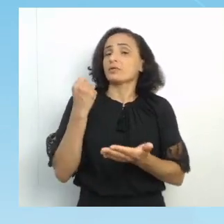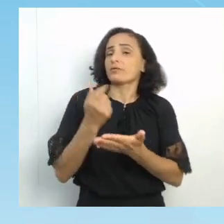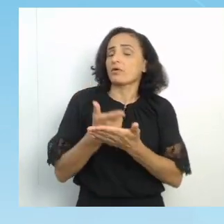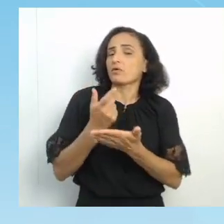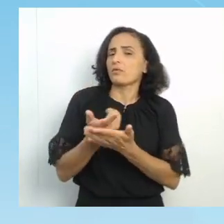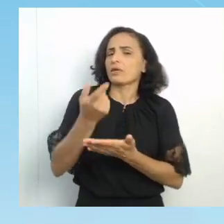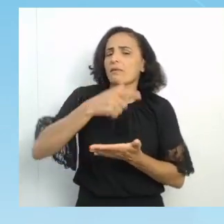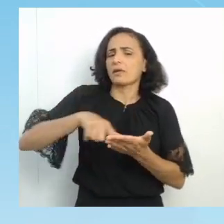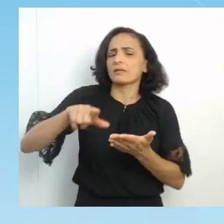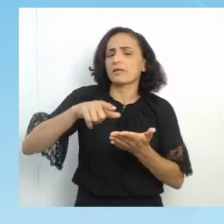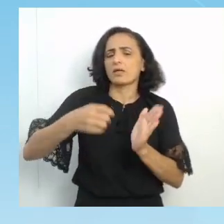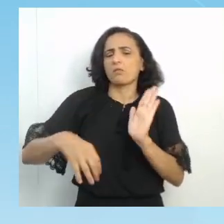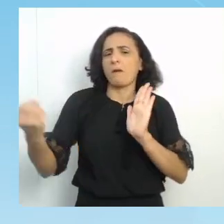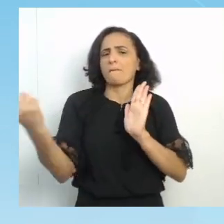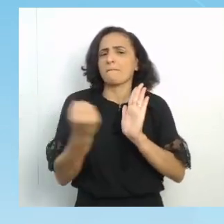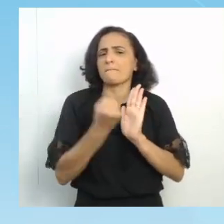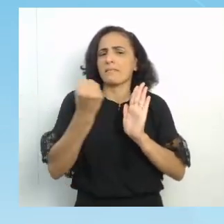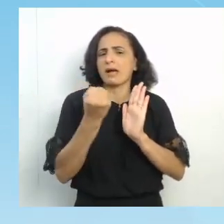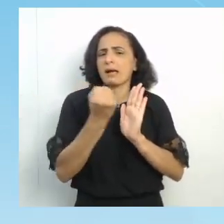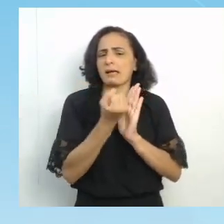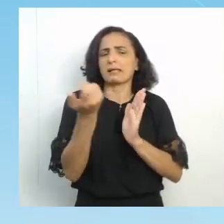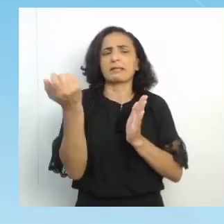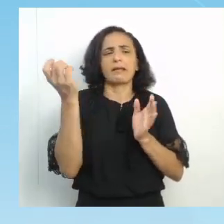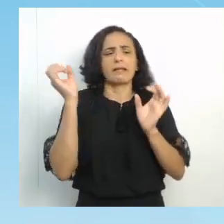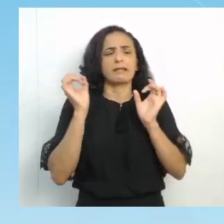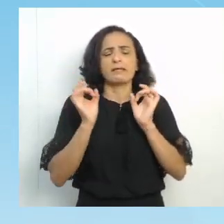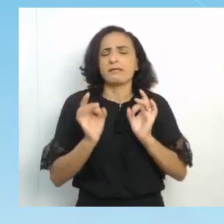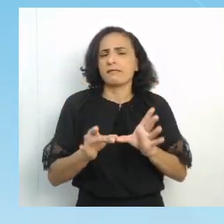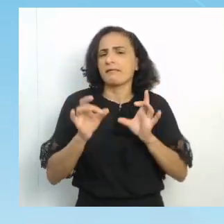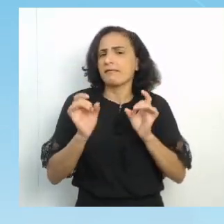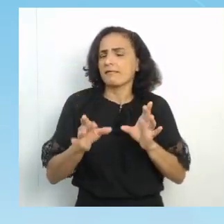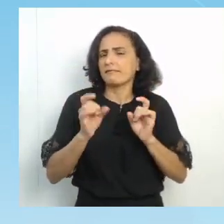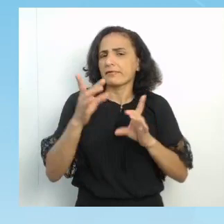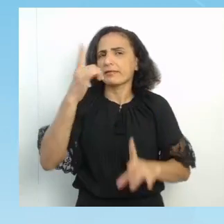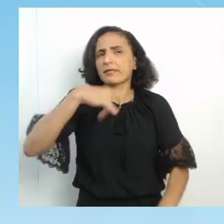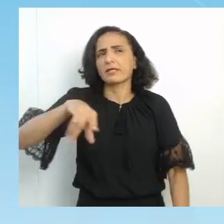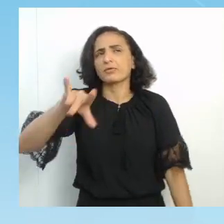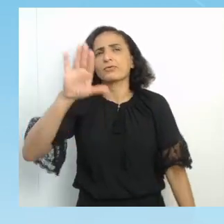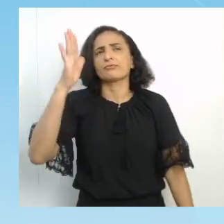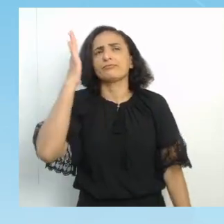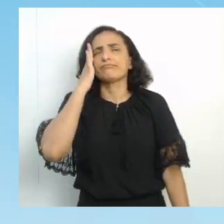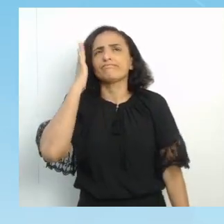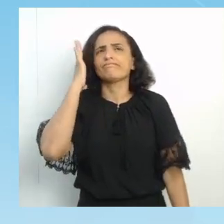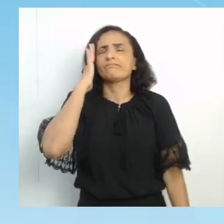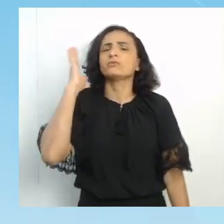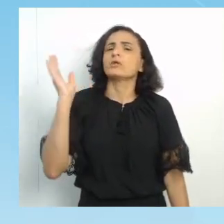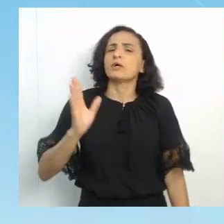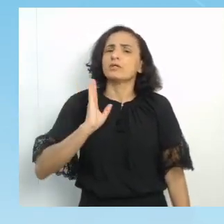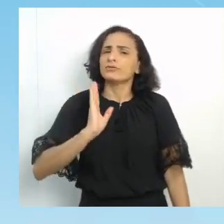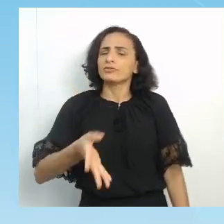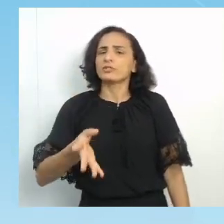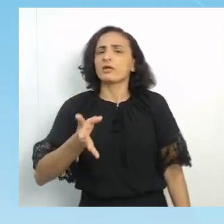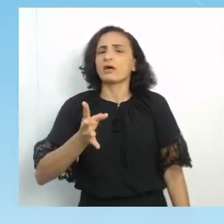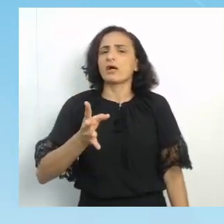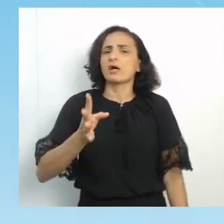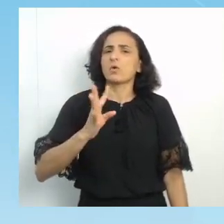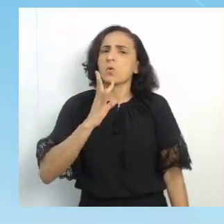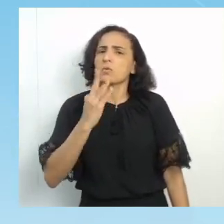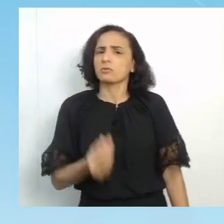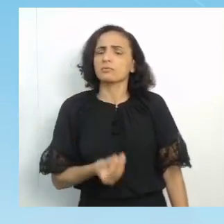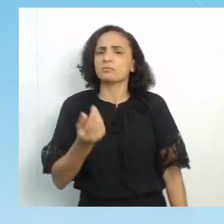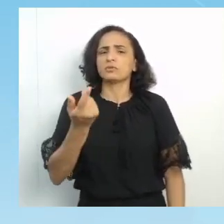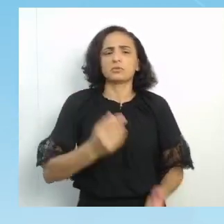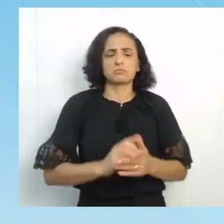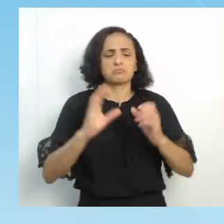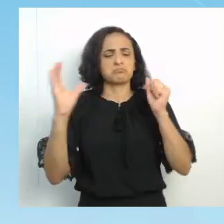uma marca comercial que é bem conhecida, são aqueles ali que possuem eficácia e